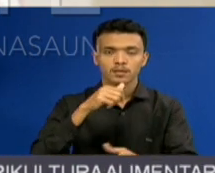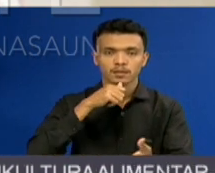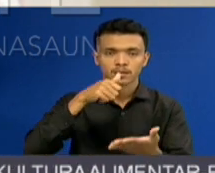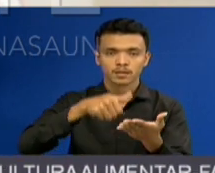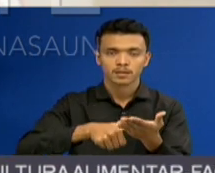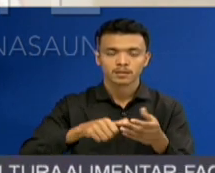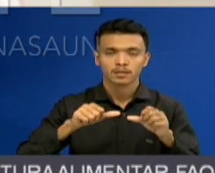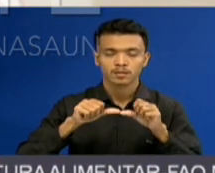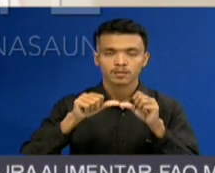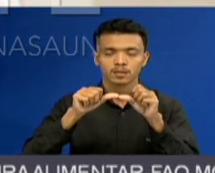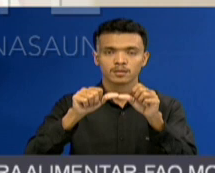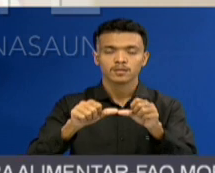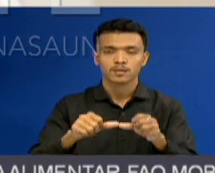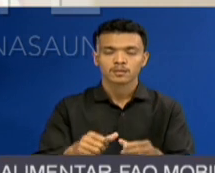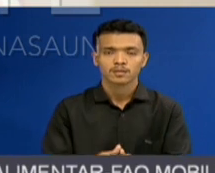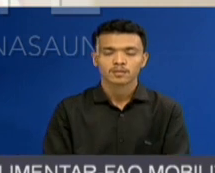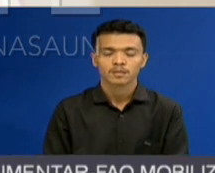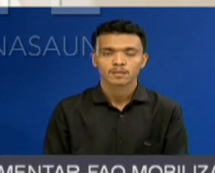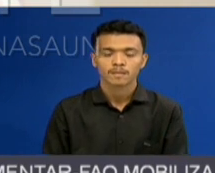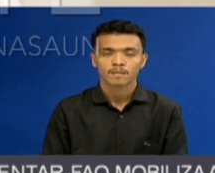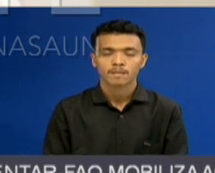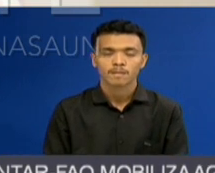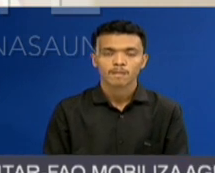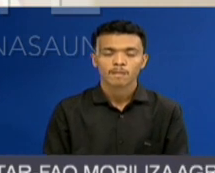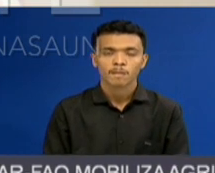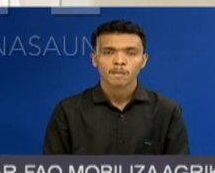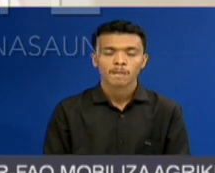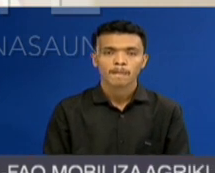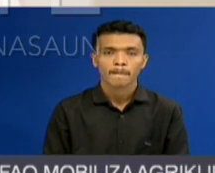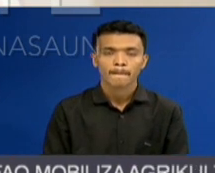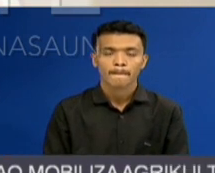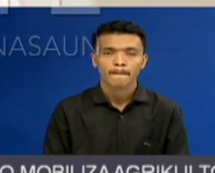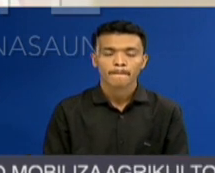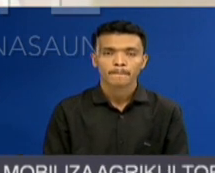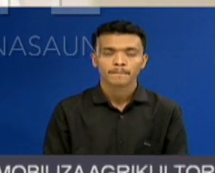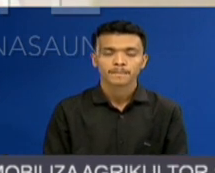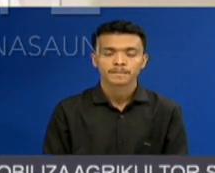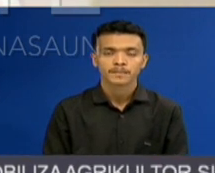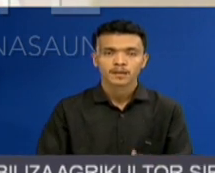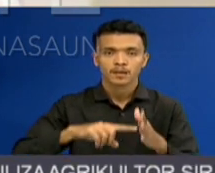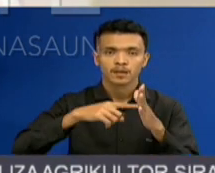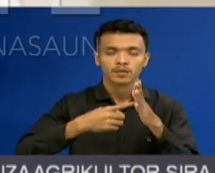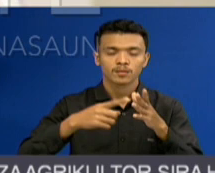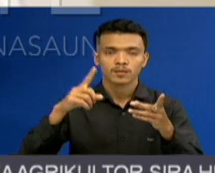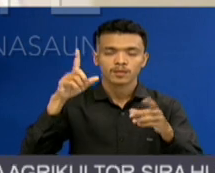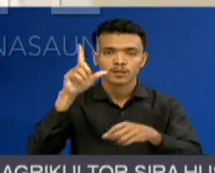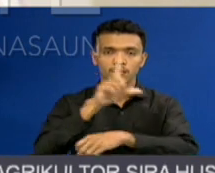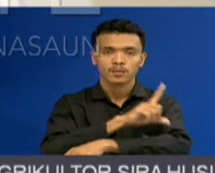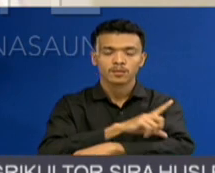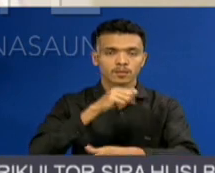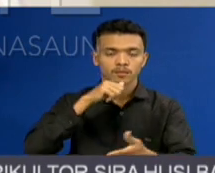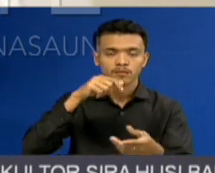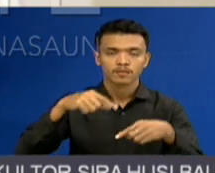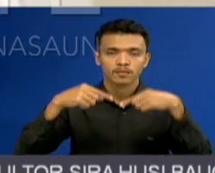kenes se notifikasi ba sura husi lorong notifikasi ang idane karta ne to bay ne